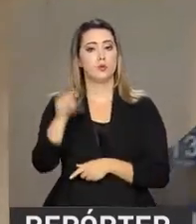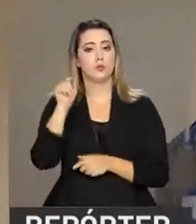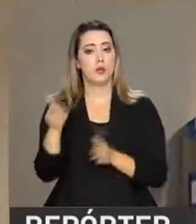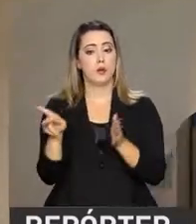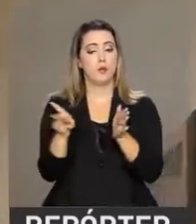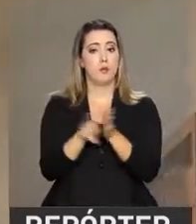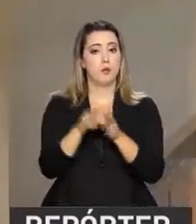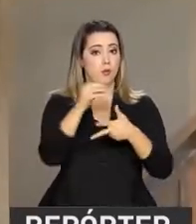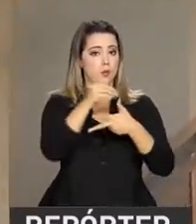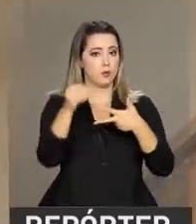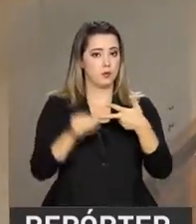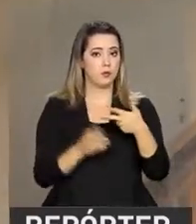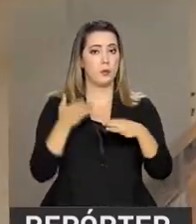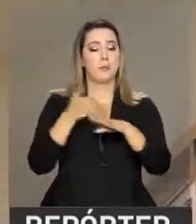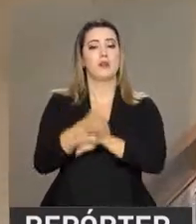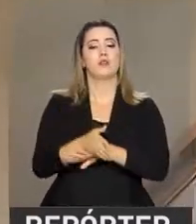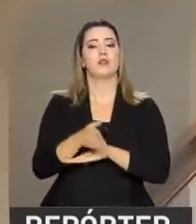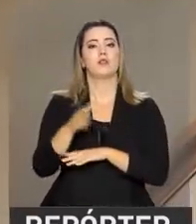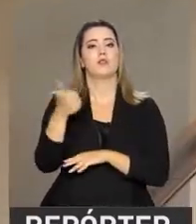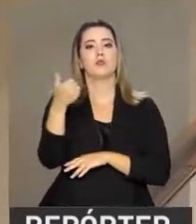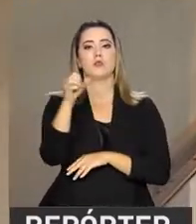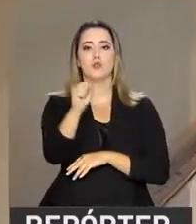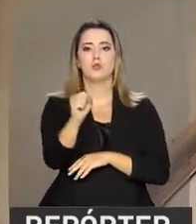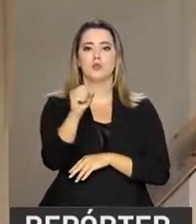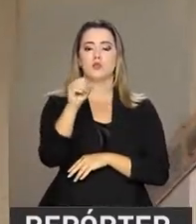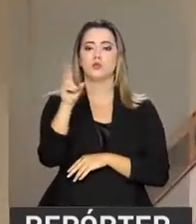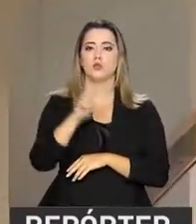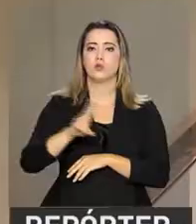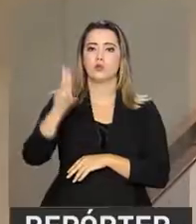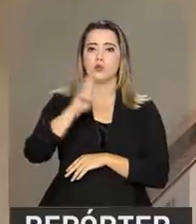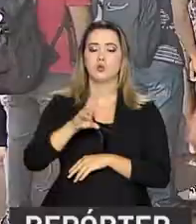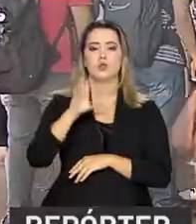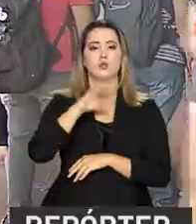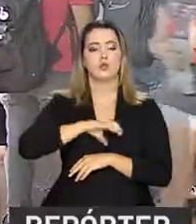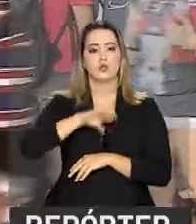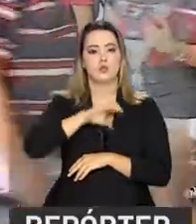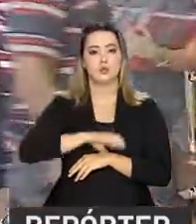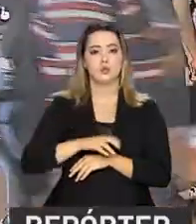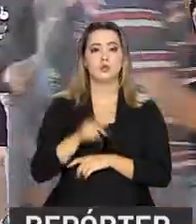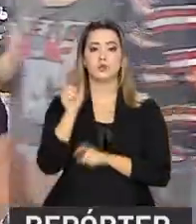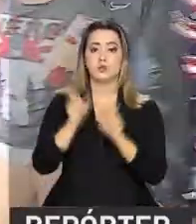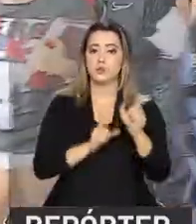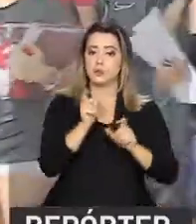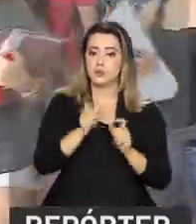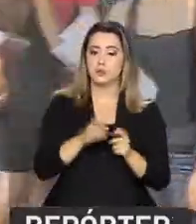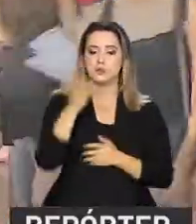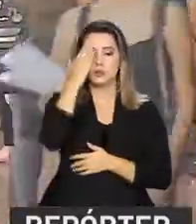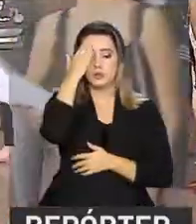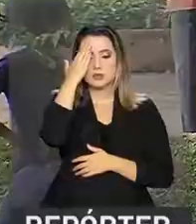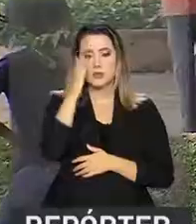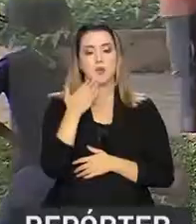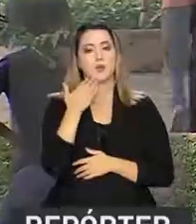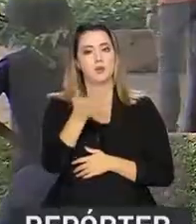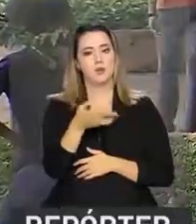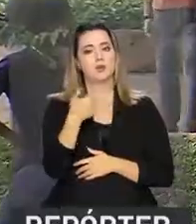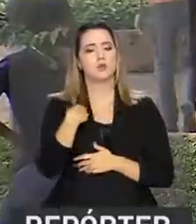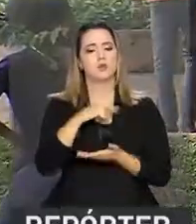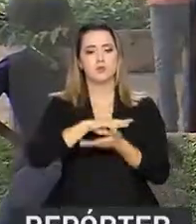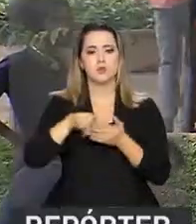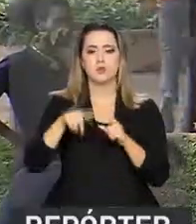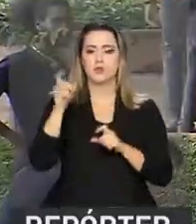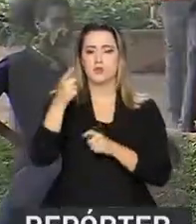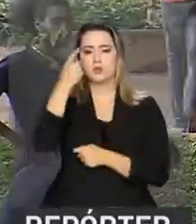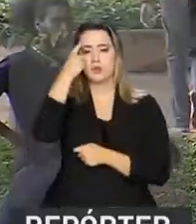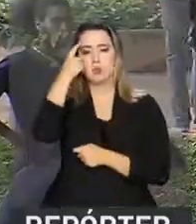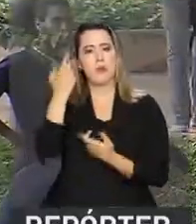prova do enem para ingressar em 18 universidades portuguesas os candidatos já sabem disso e muitos pensam